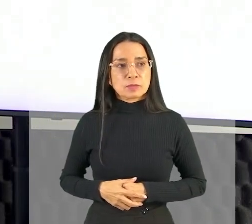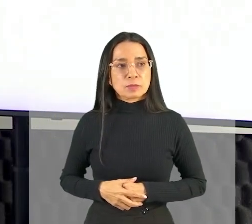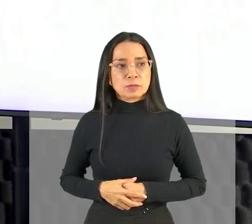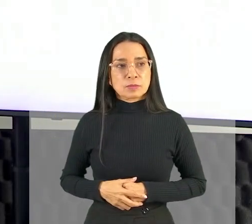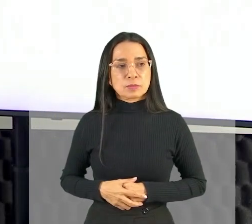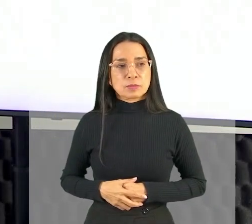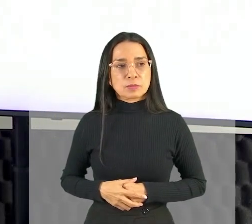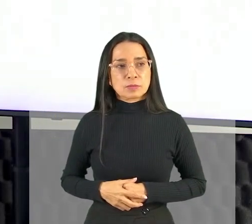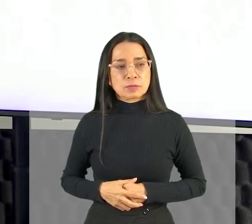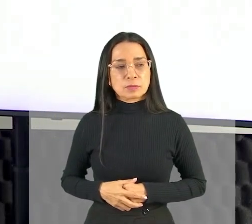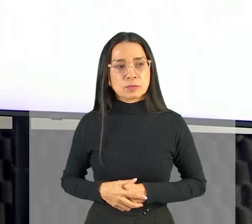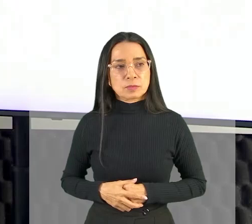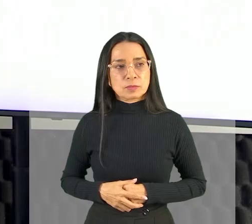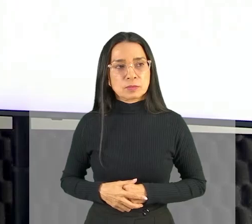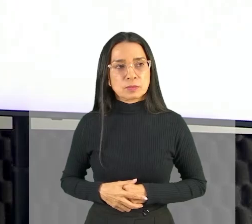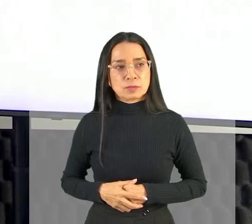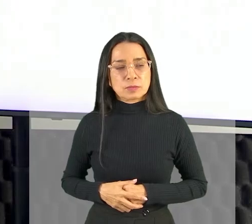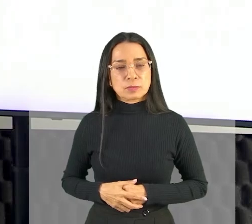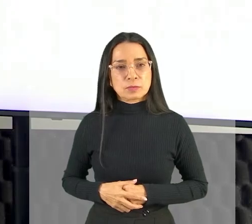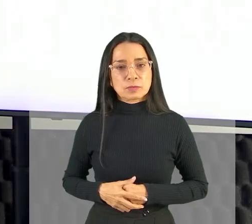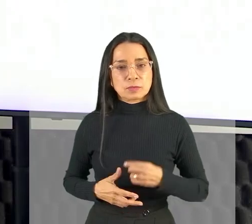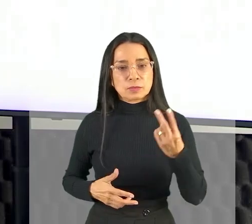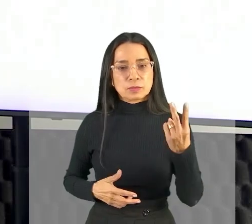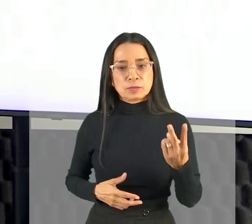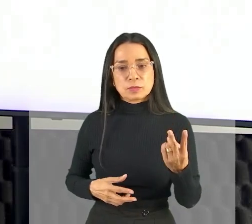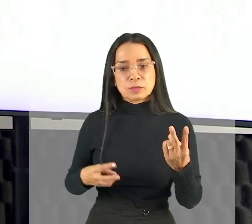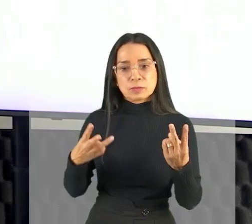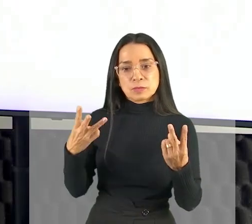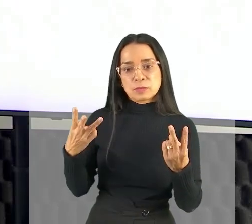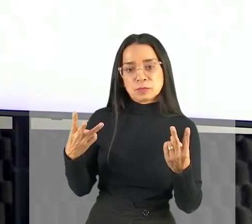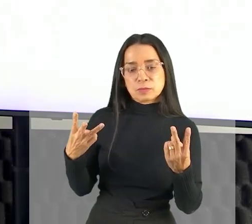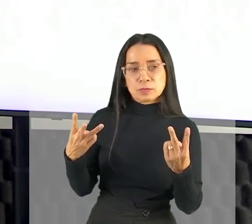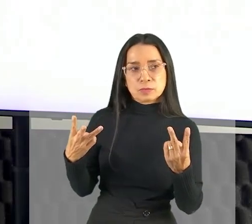probabilidade dois em três né